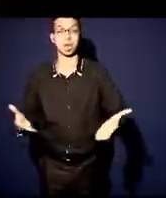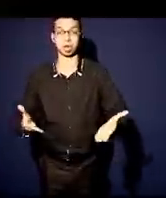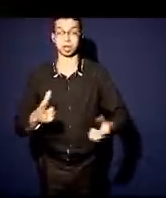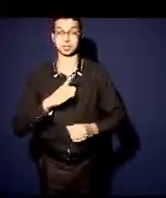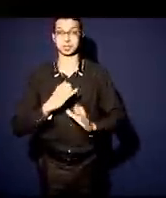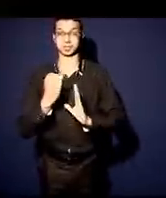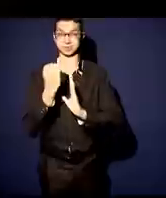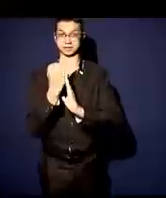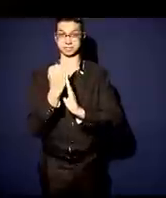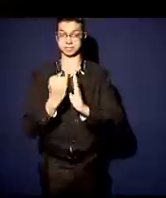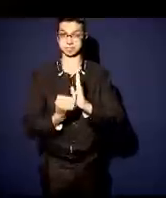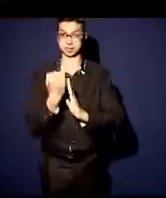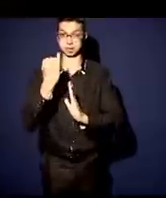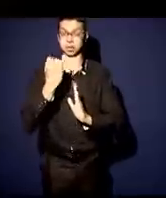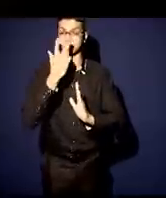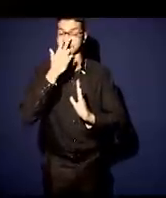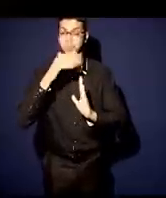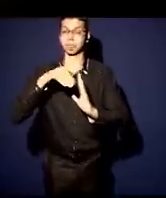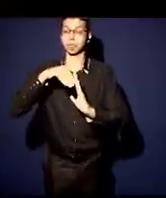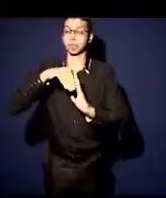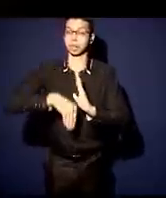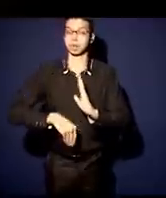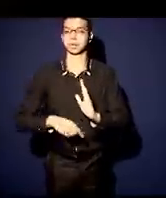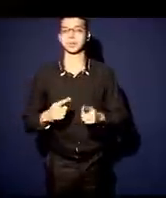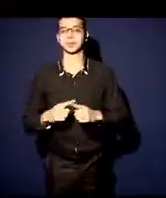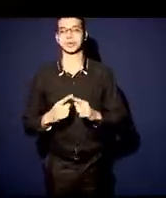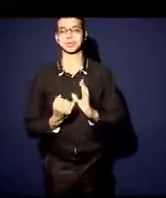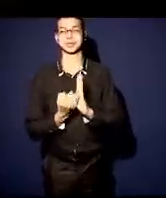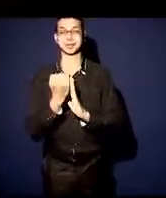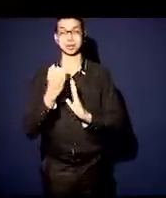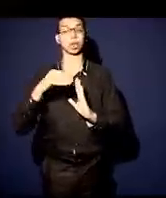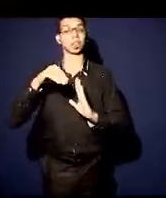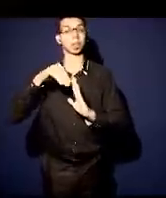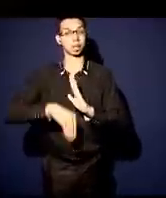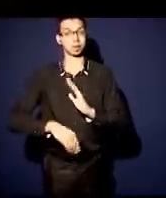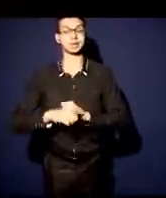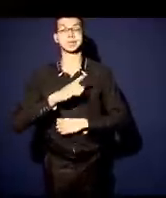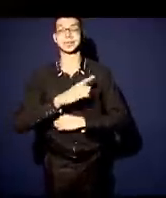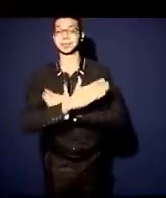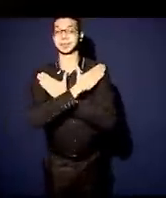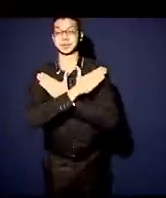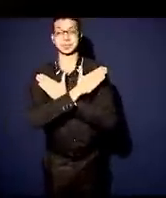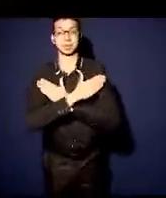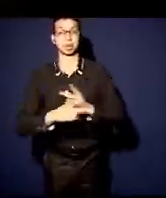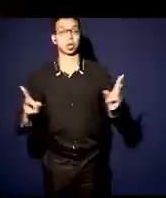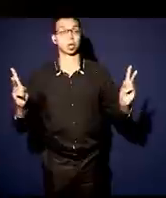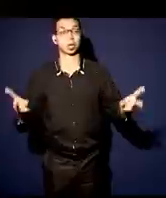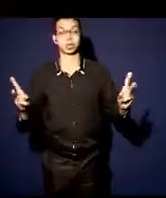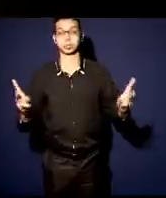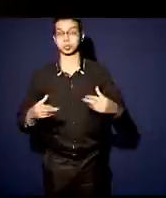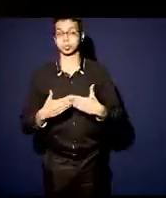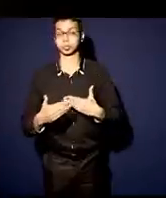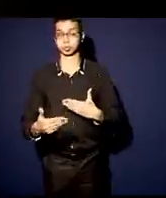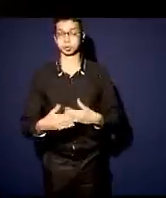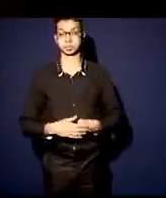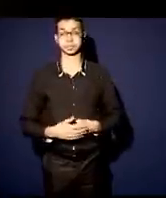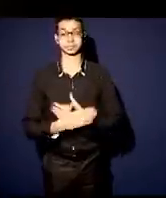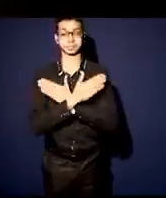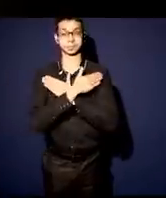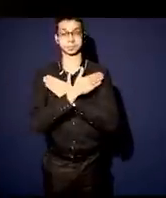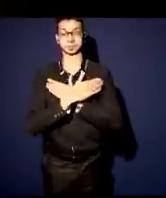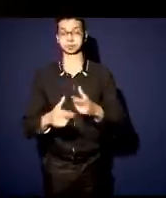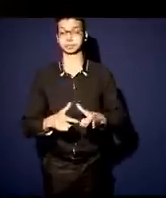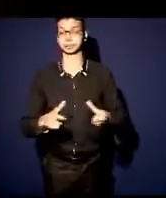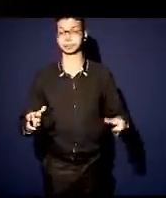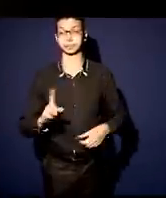desinflação imaculada, onde a inflação vai cair, o desemprego vai se manter constante, não vai aumentar, a economia